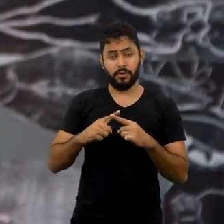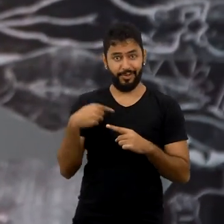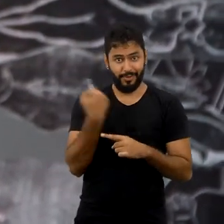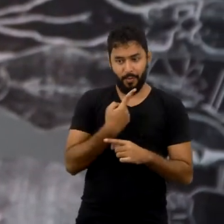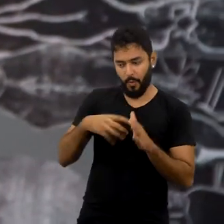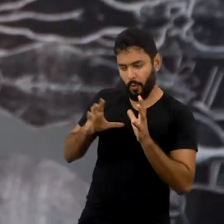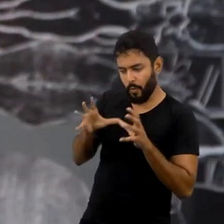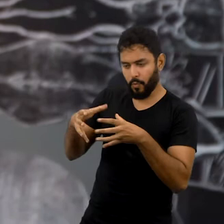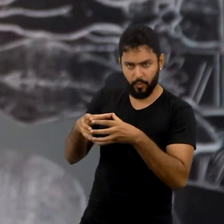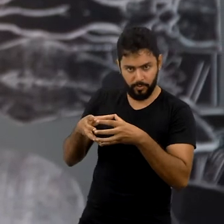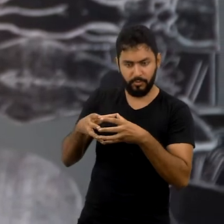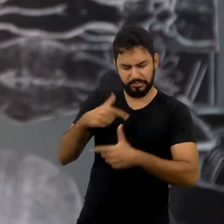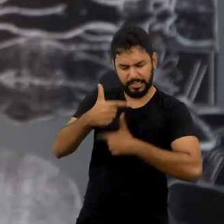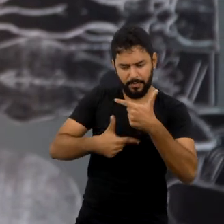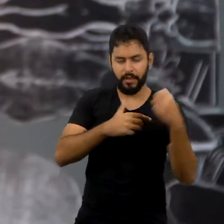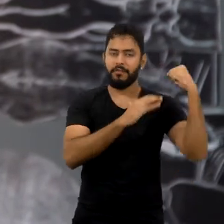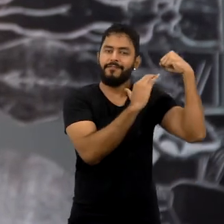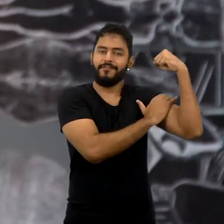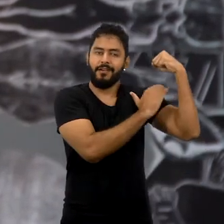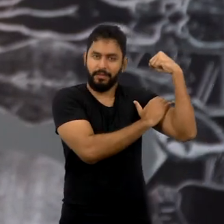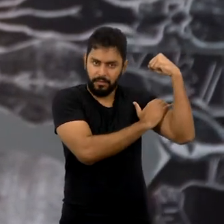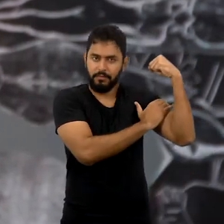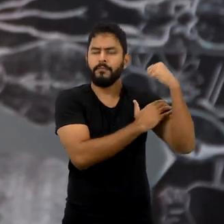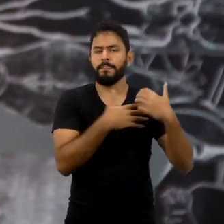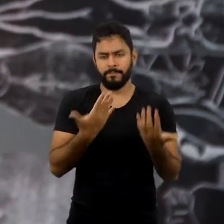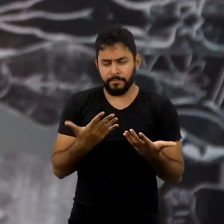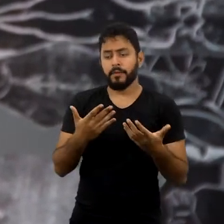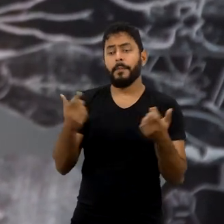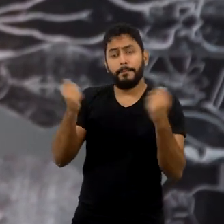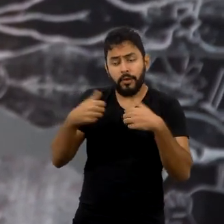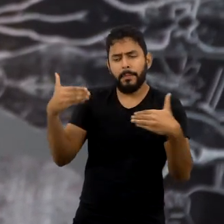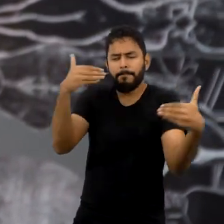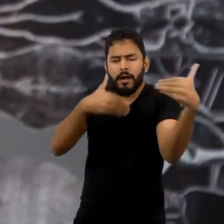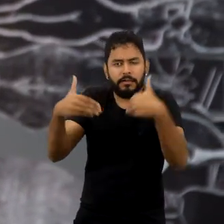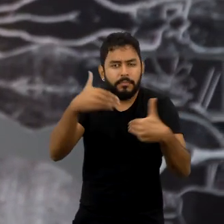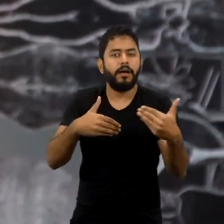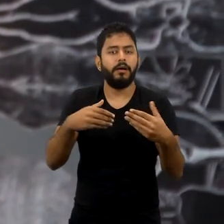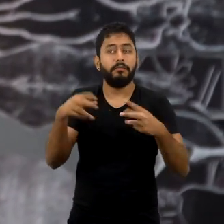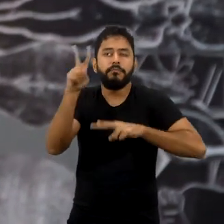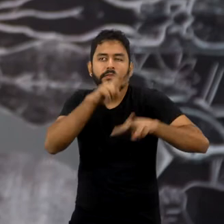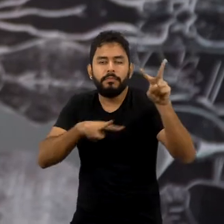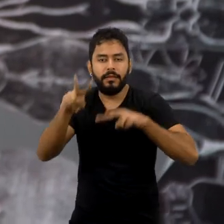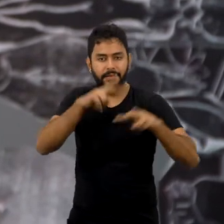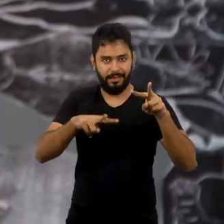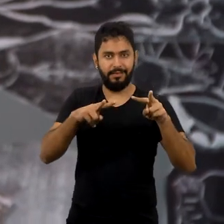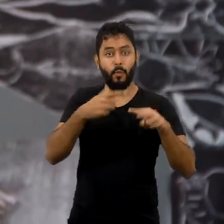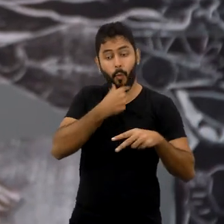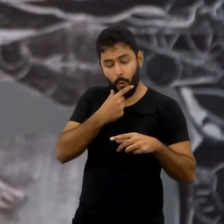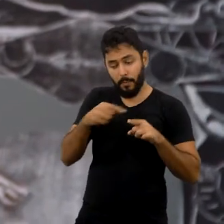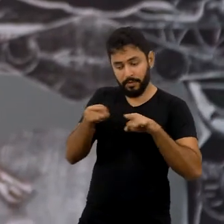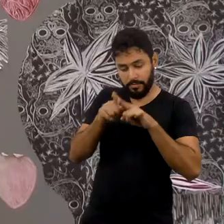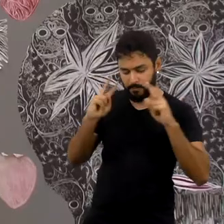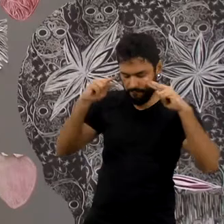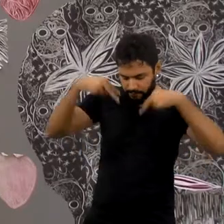essa atuação do feminismo, uma atuação do feminismo para que haja participação e visibilidade do feminino no homem também, quando a